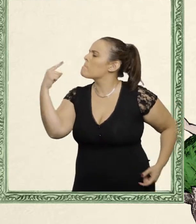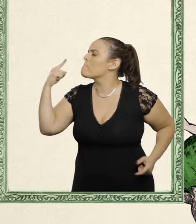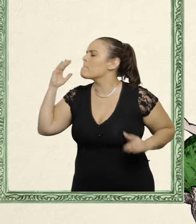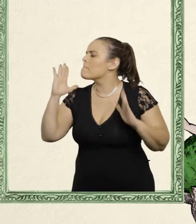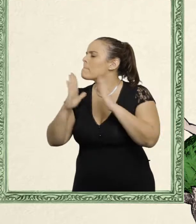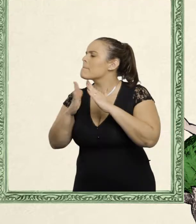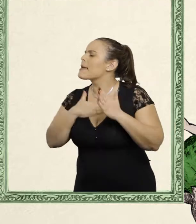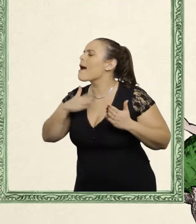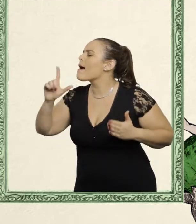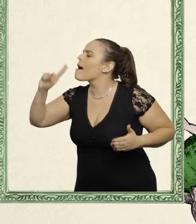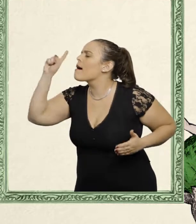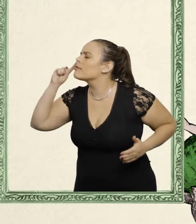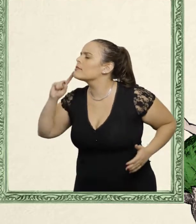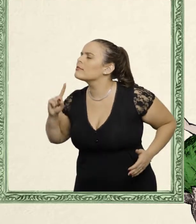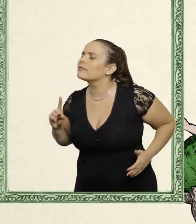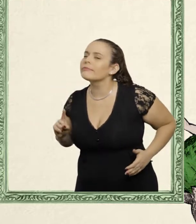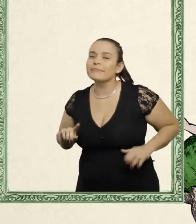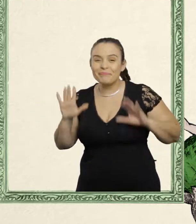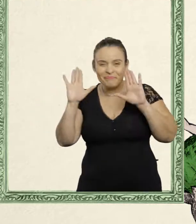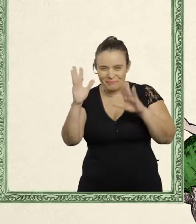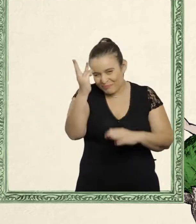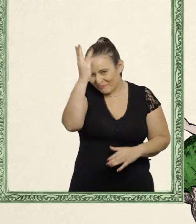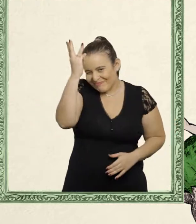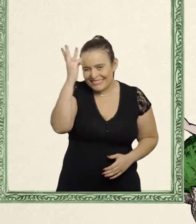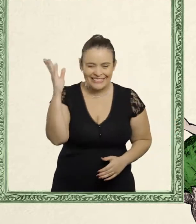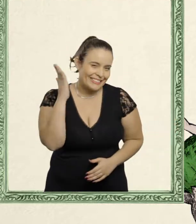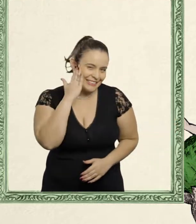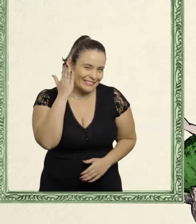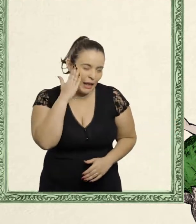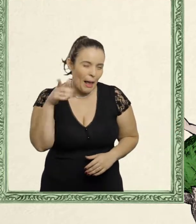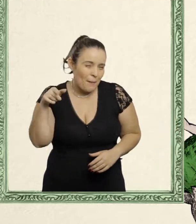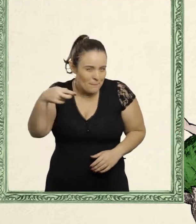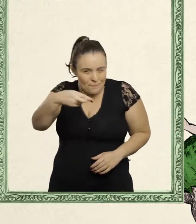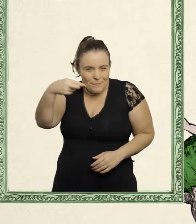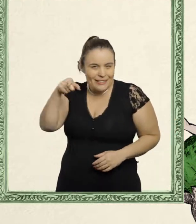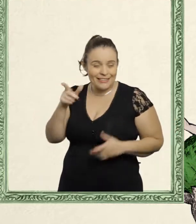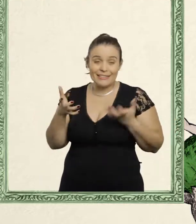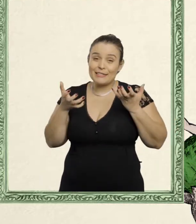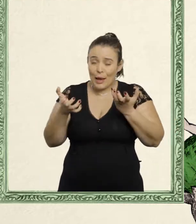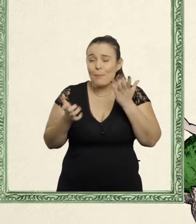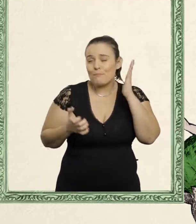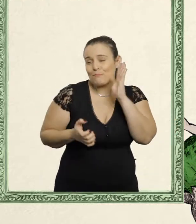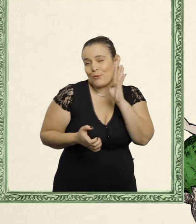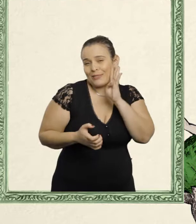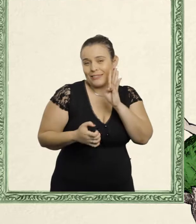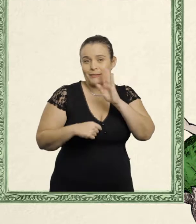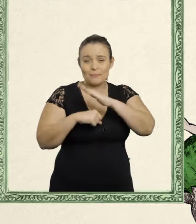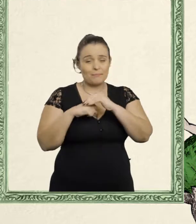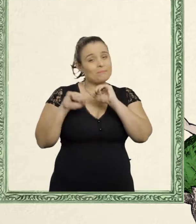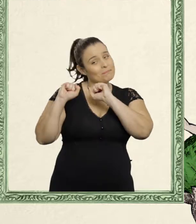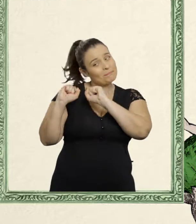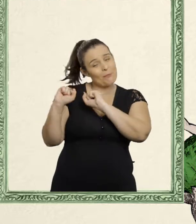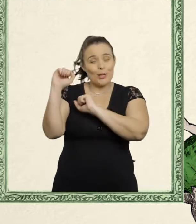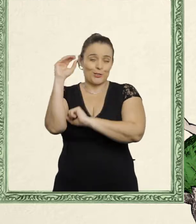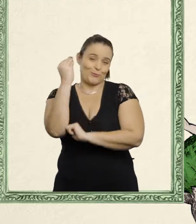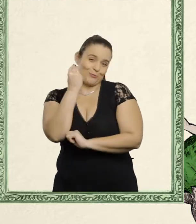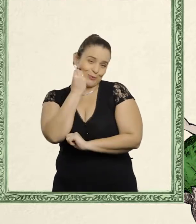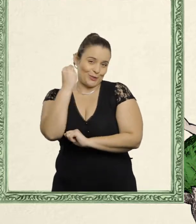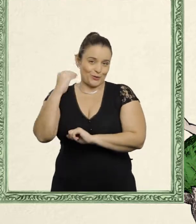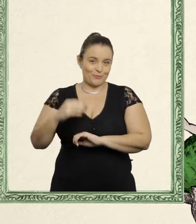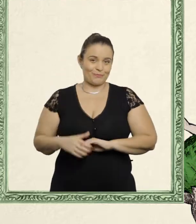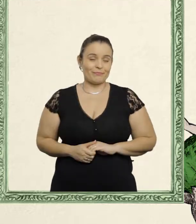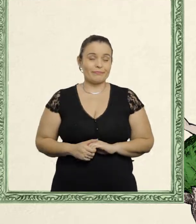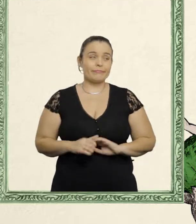mandava na casa dela. Mas Wendy sabia que Peter queria ser bonzinho. Ela disse que ele podia lhe dar um beijo.